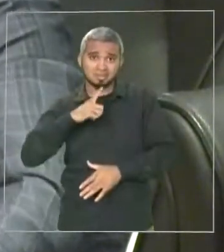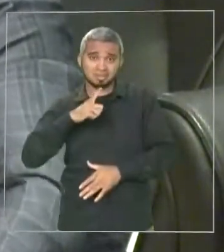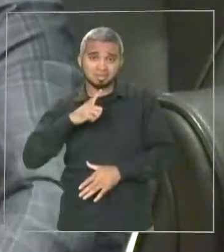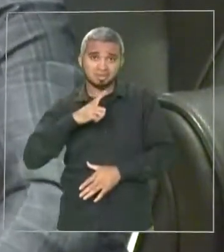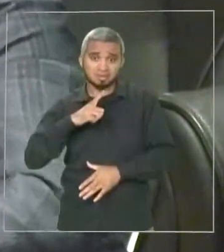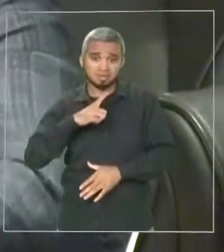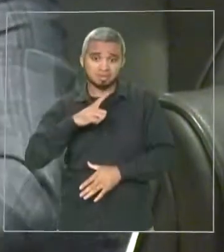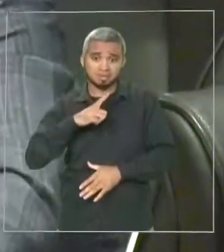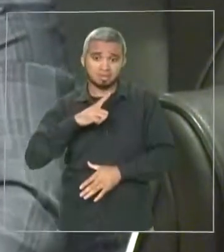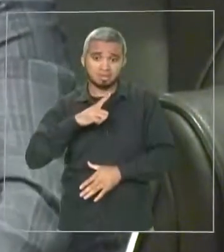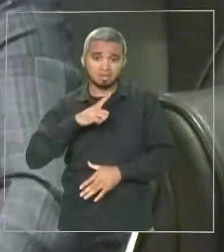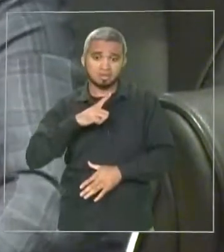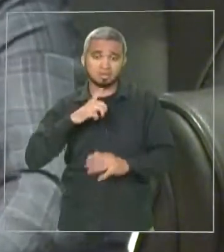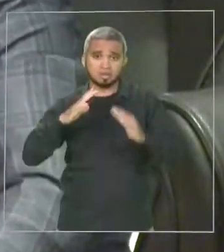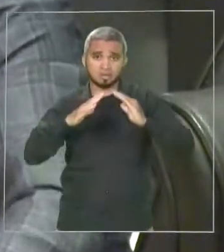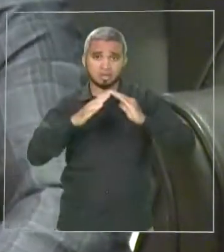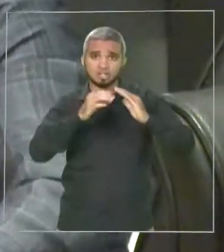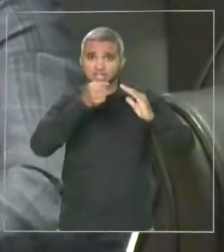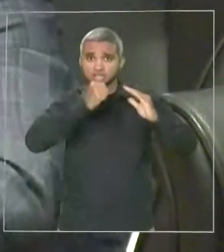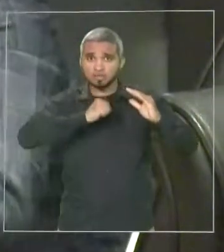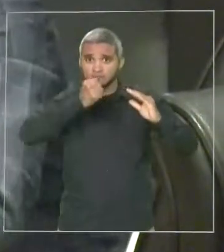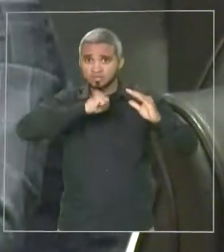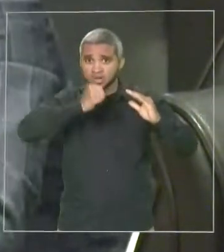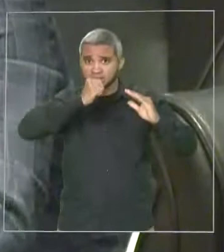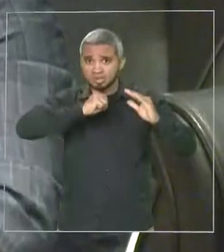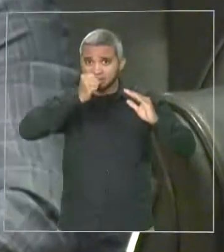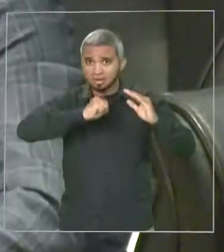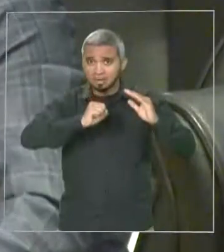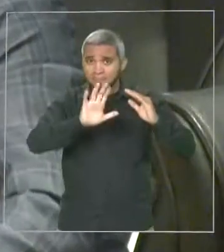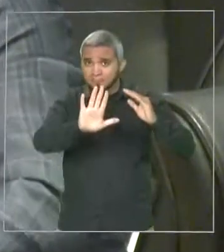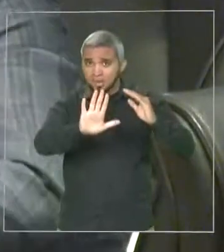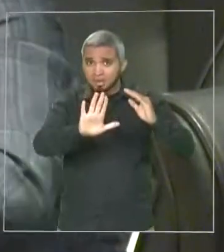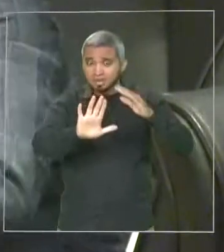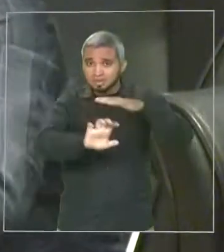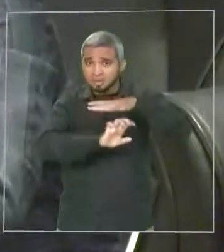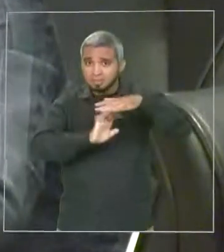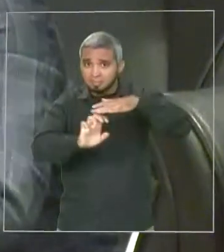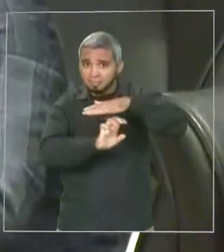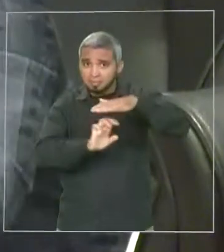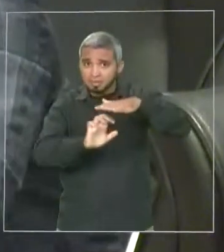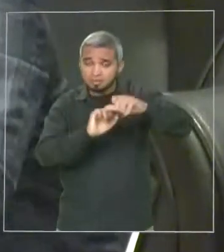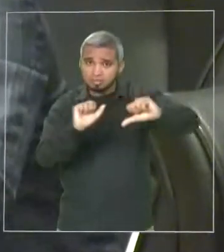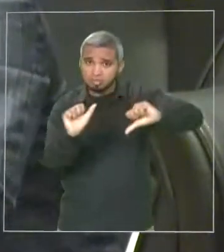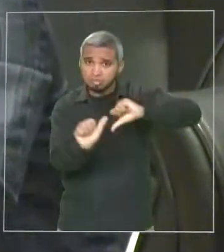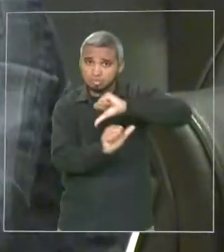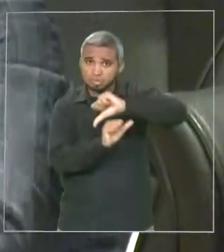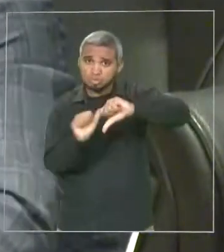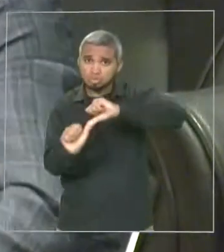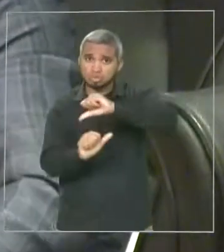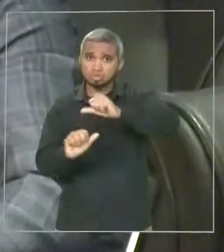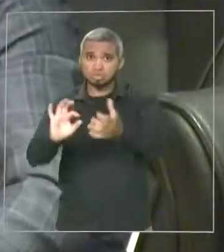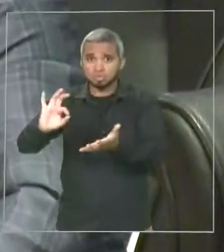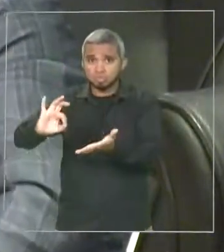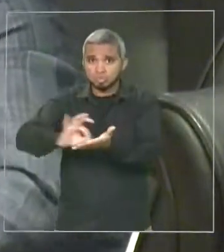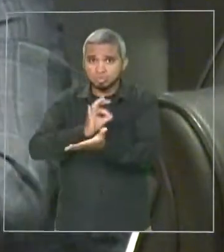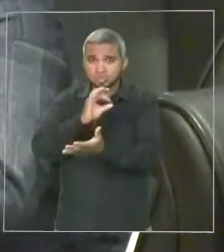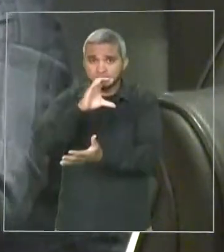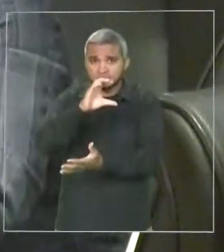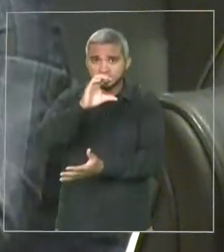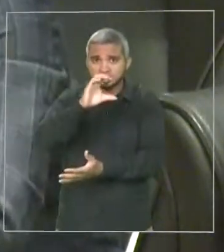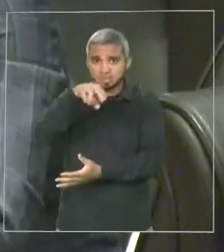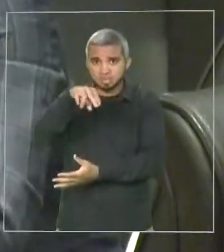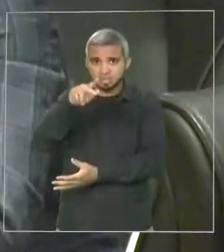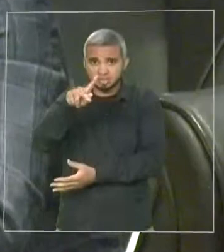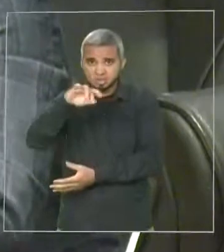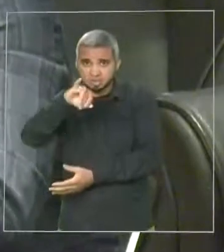que era uma sorveteria, modificou o seu contrato social e transformou-se